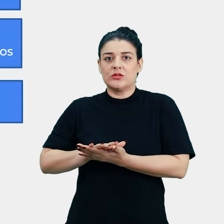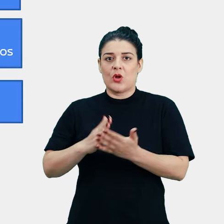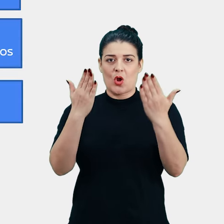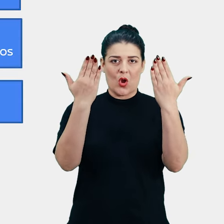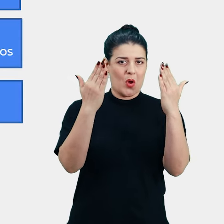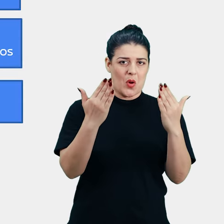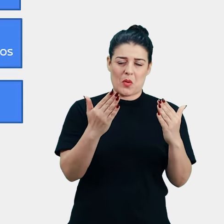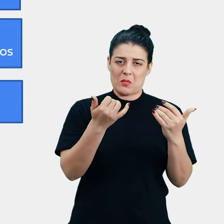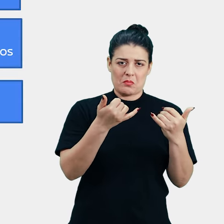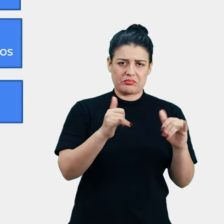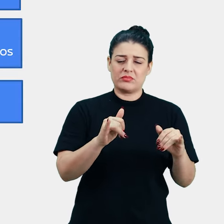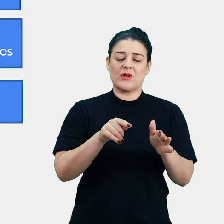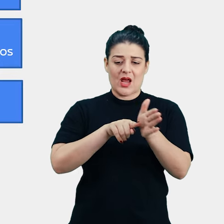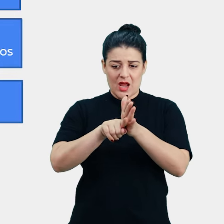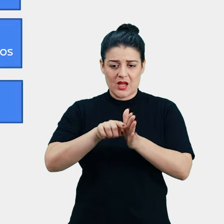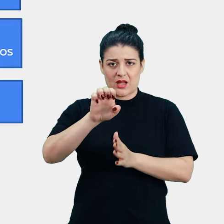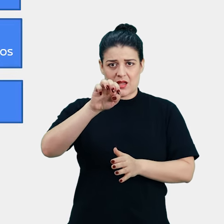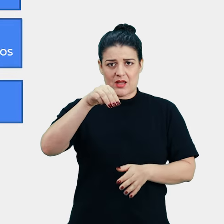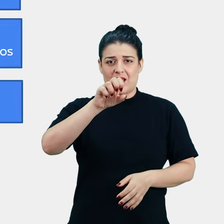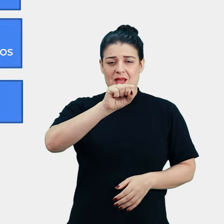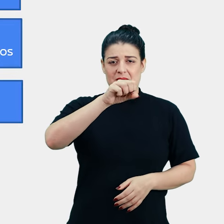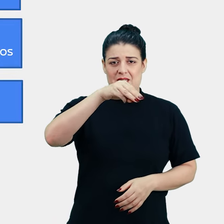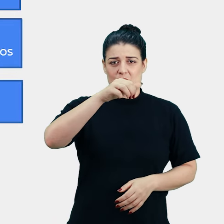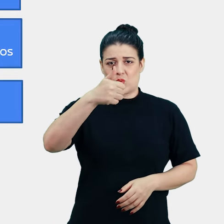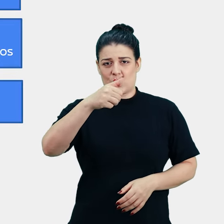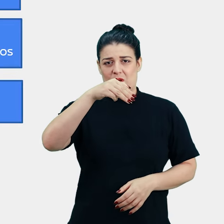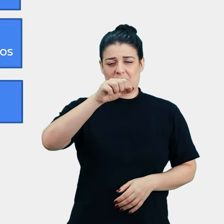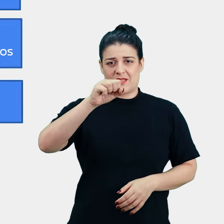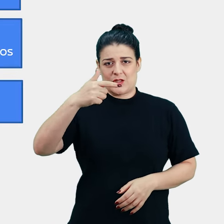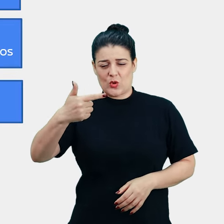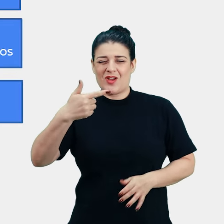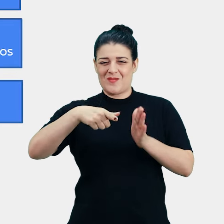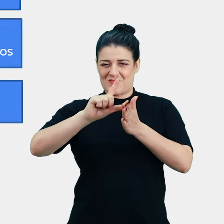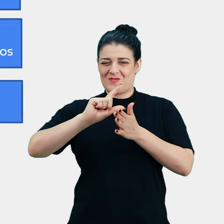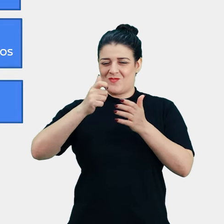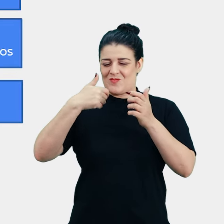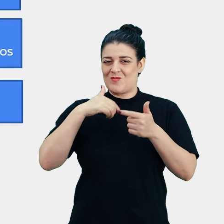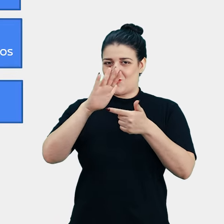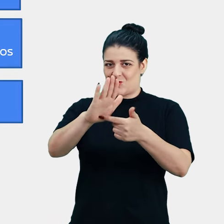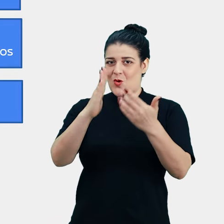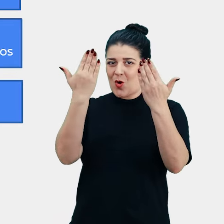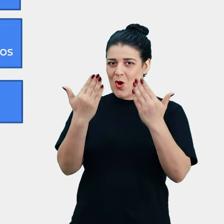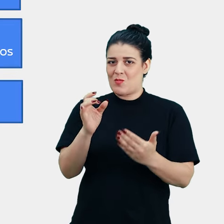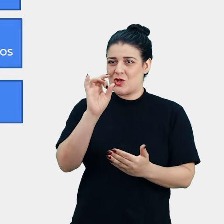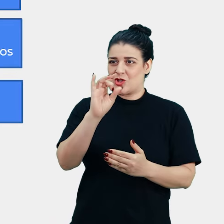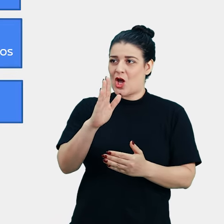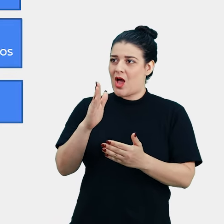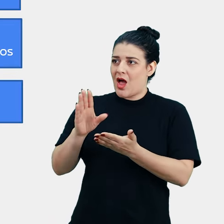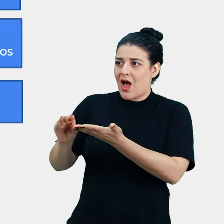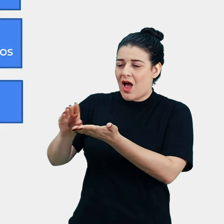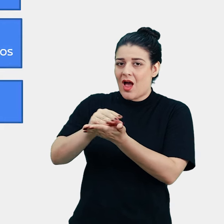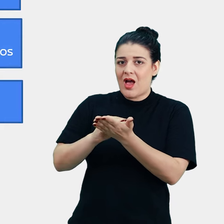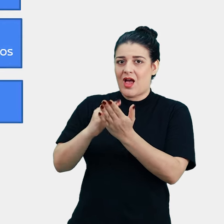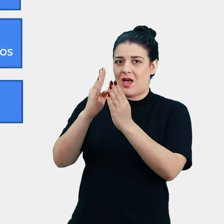comparando, analisando ali espectro de MS1, MS2, como eu mostrei para vocês, e comparando só com bibliotecas,